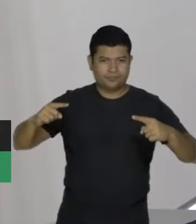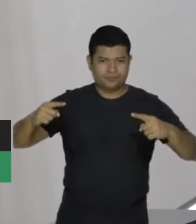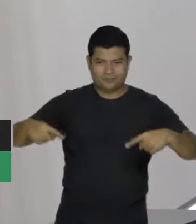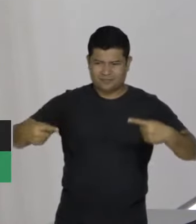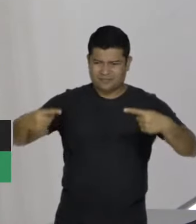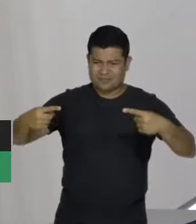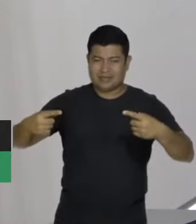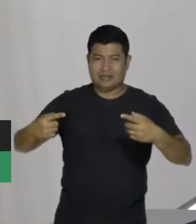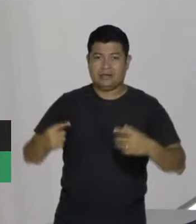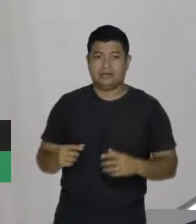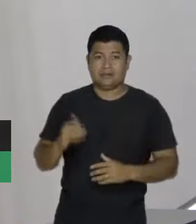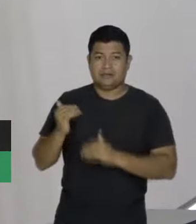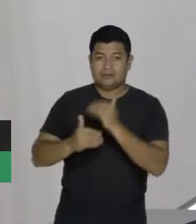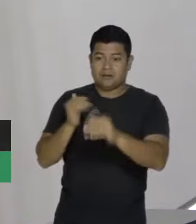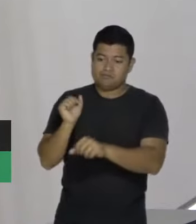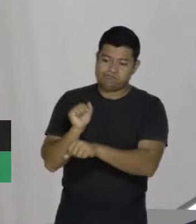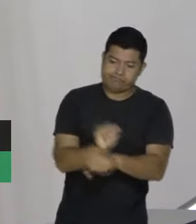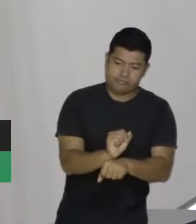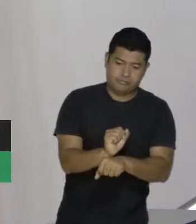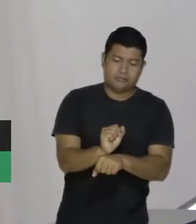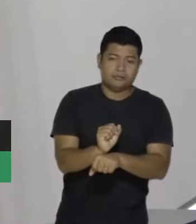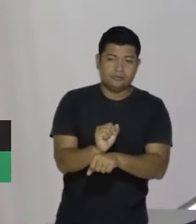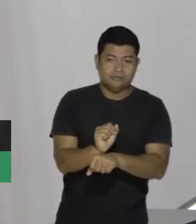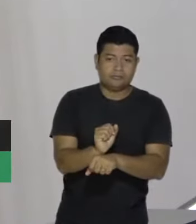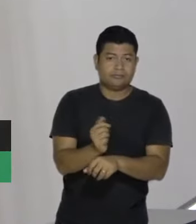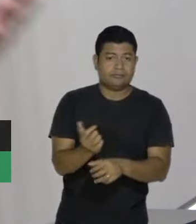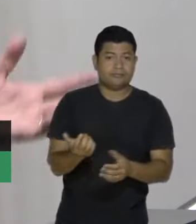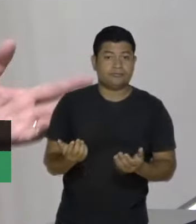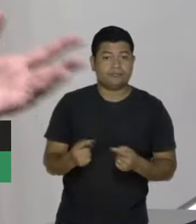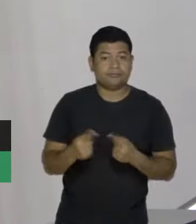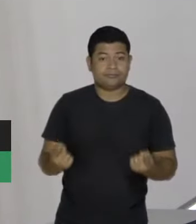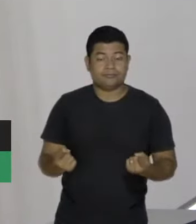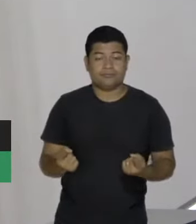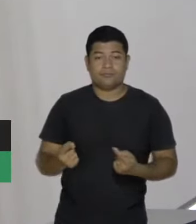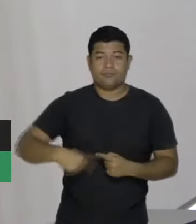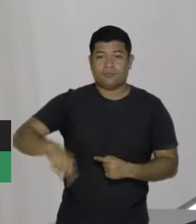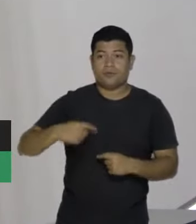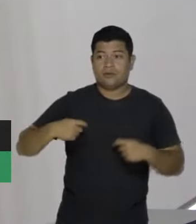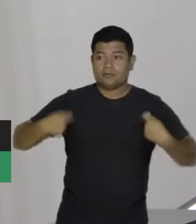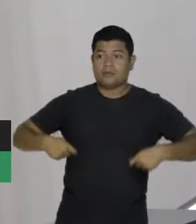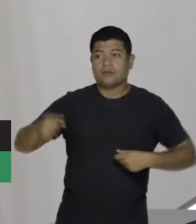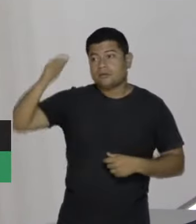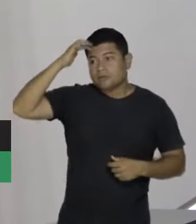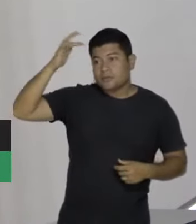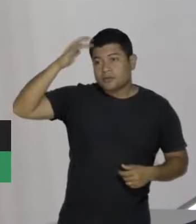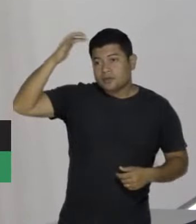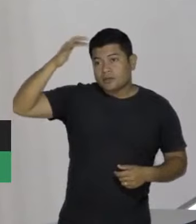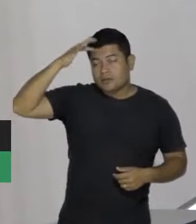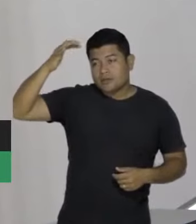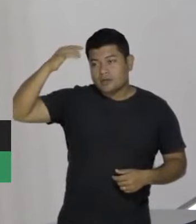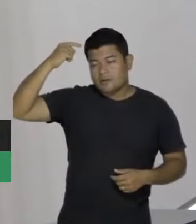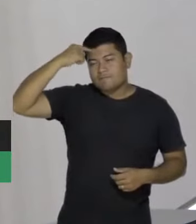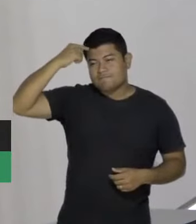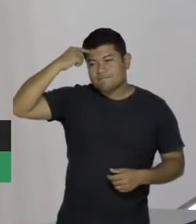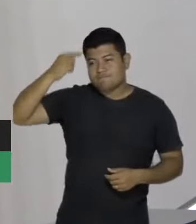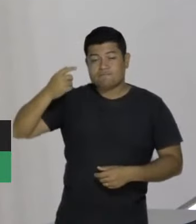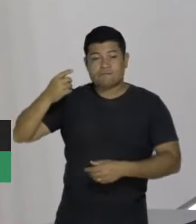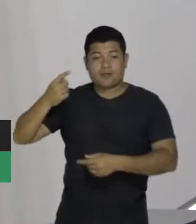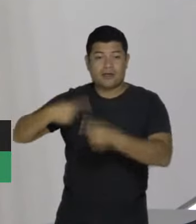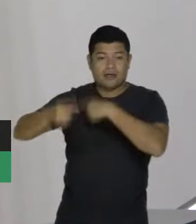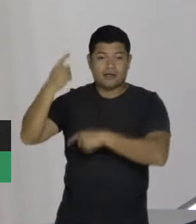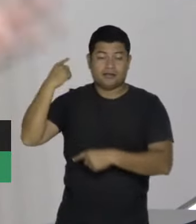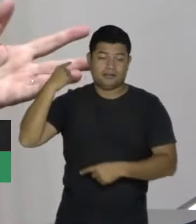desenvolvimento, deputado Oscar Guto. Então, nós temos que pensar, deputado Maurício Peixe, Carlos